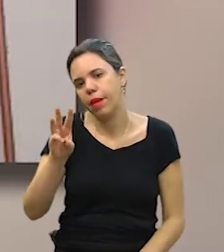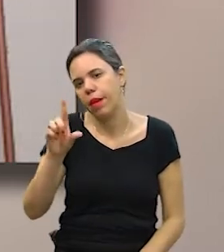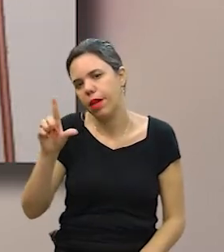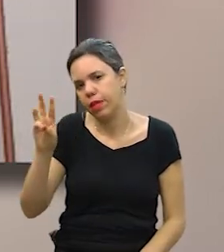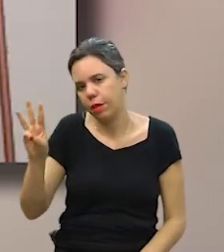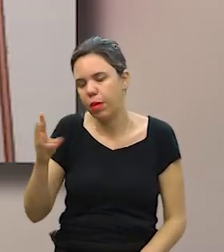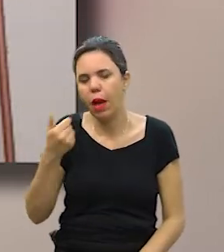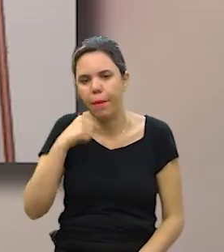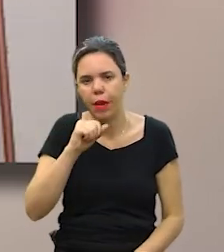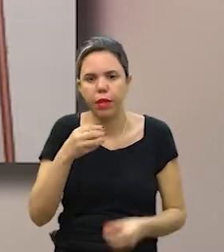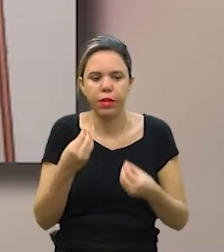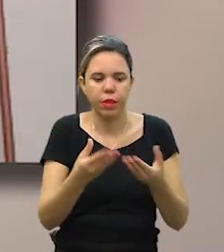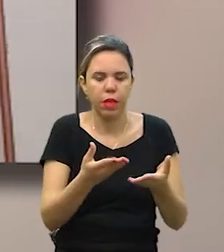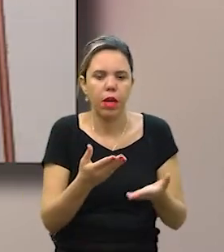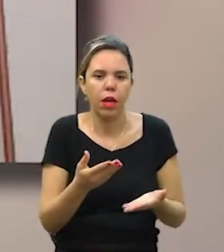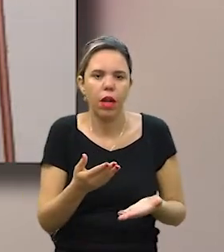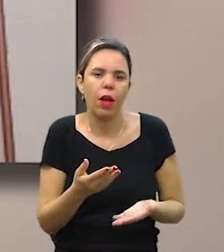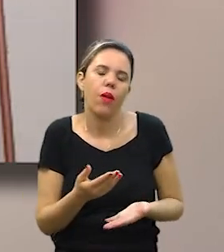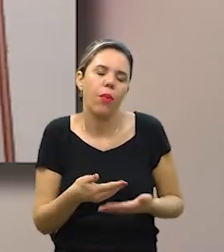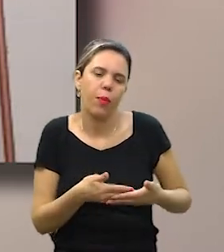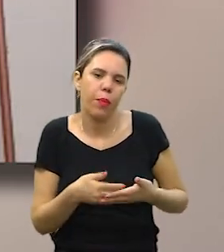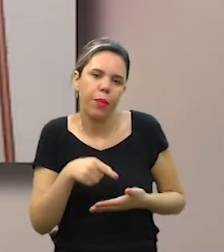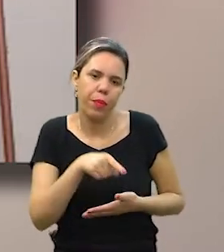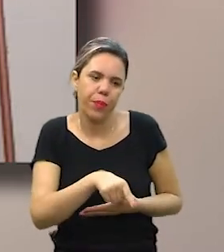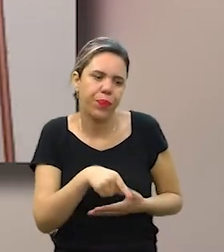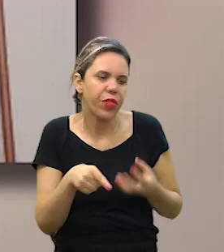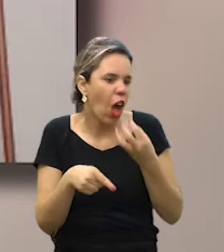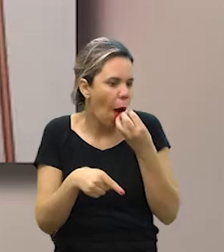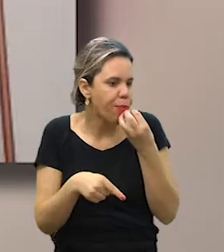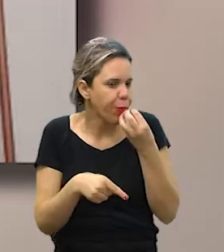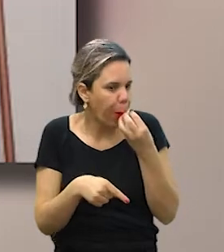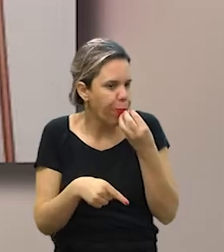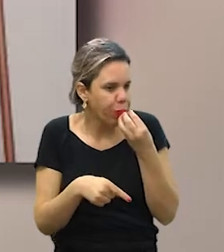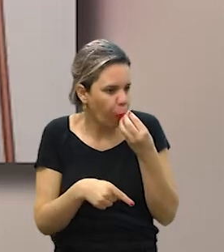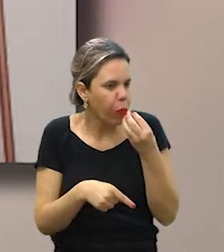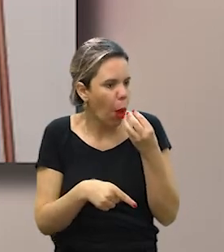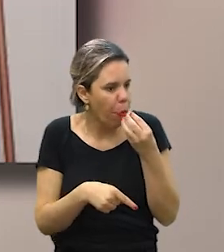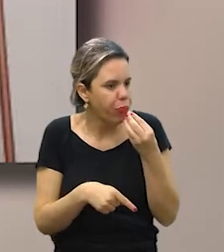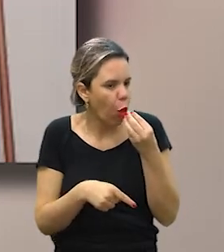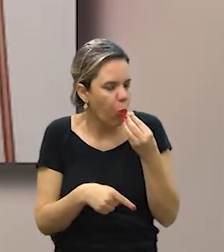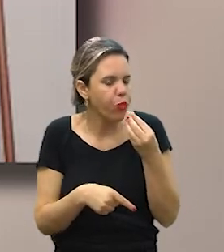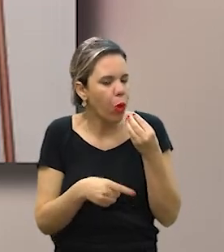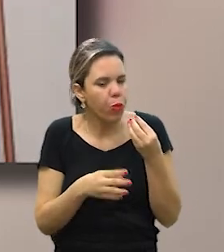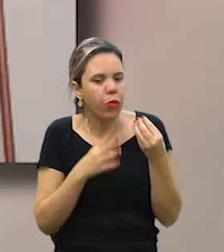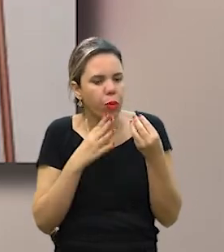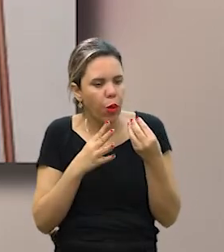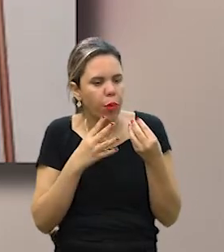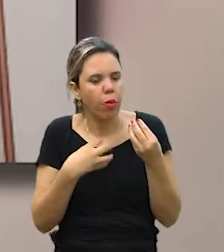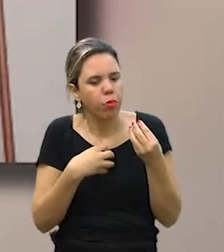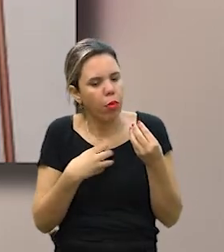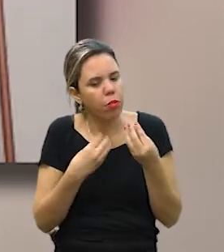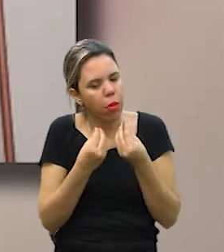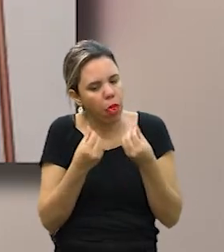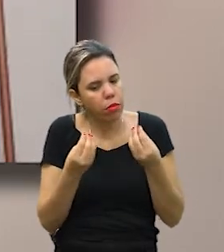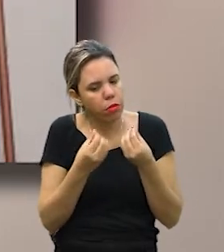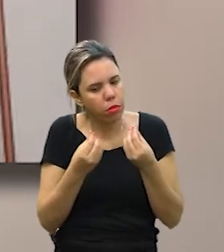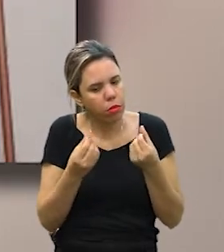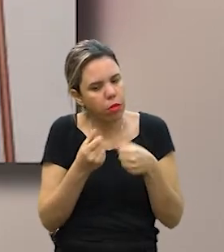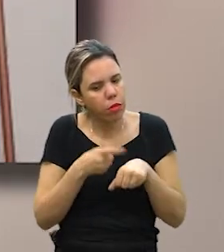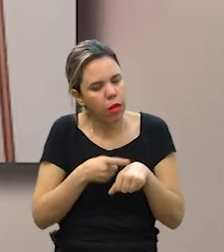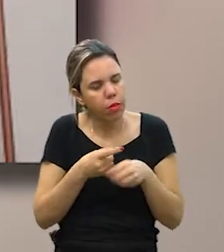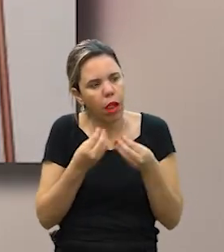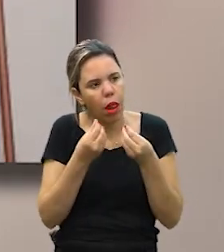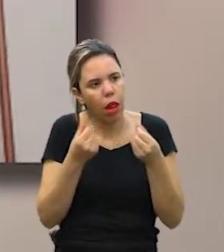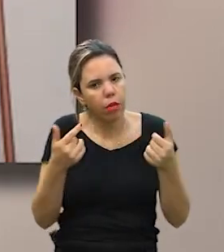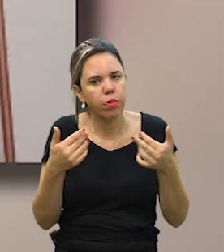participa, você dá o pedaço e o bebê, né, faz tudo sozinho, ele vai conhecer a consistência,